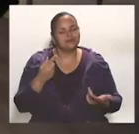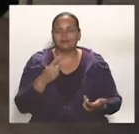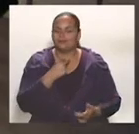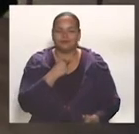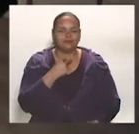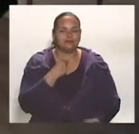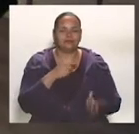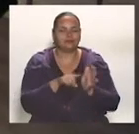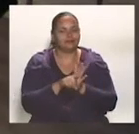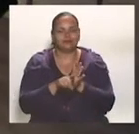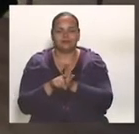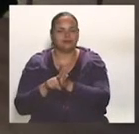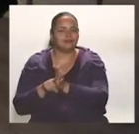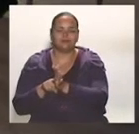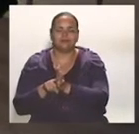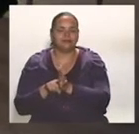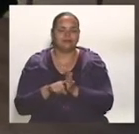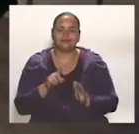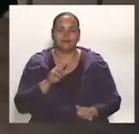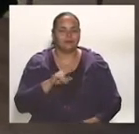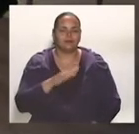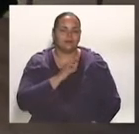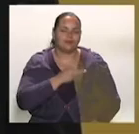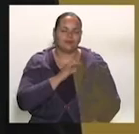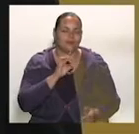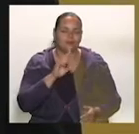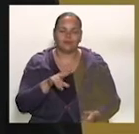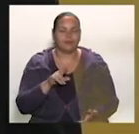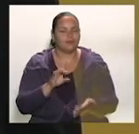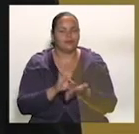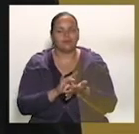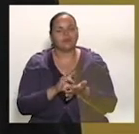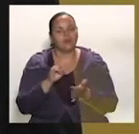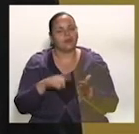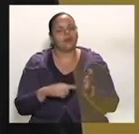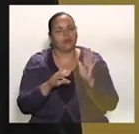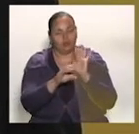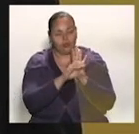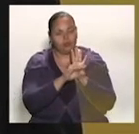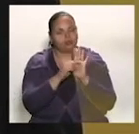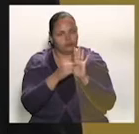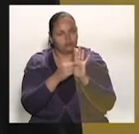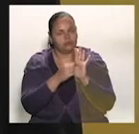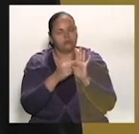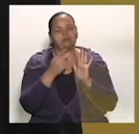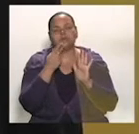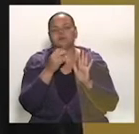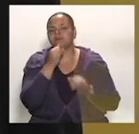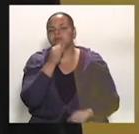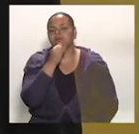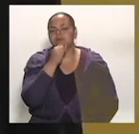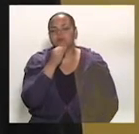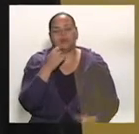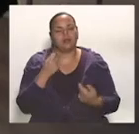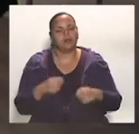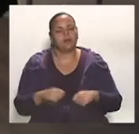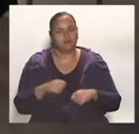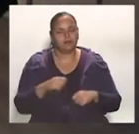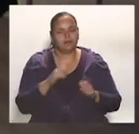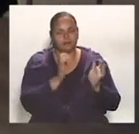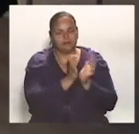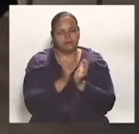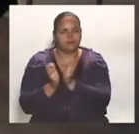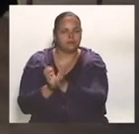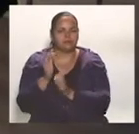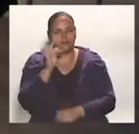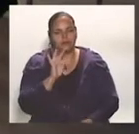se pode fiscalizá-las. Isso não é verdade, porque a Constituição ela diz expressamente, por exemplo, que dá autonomias